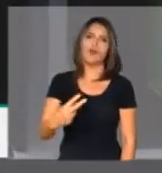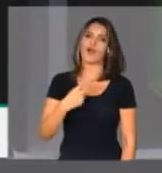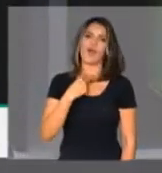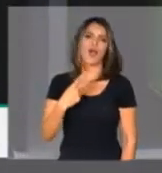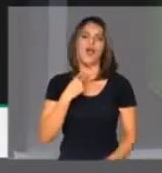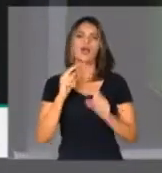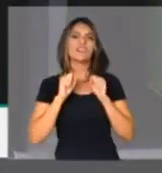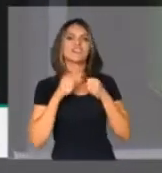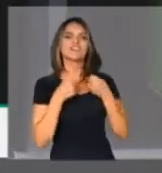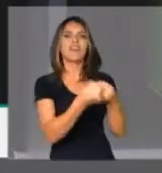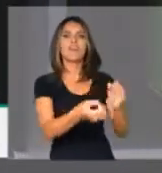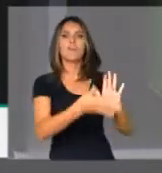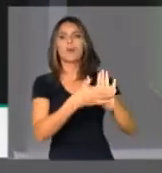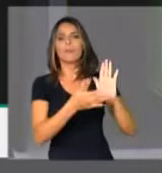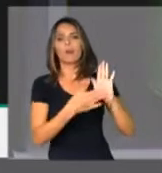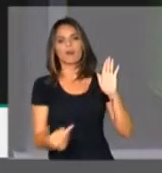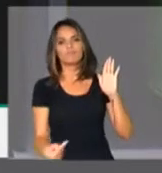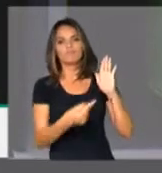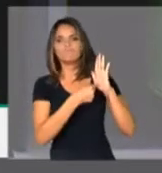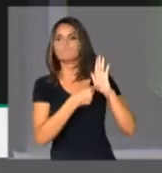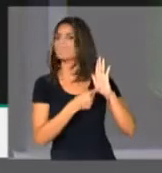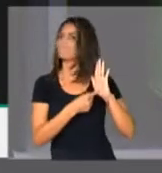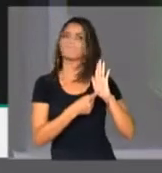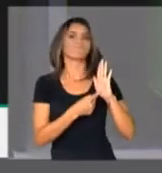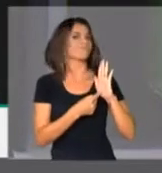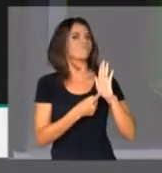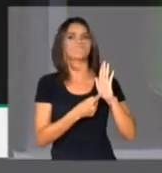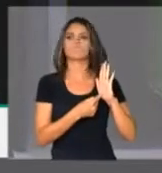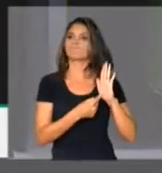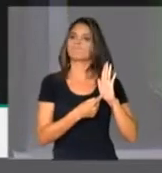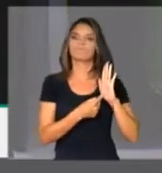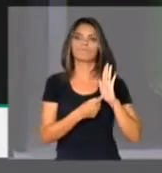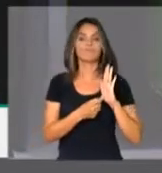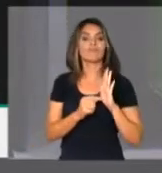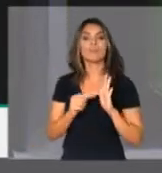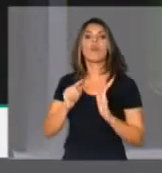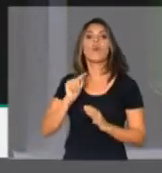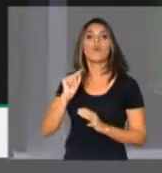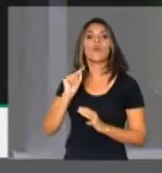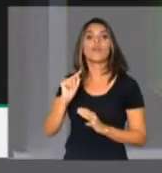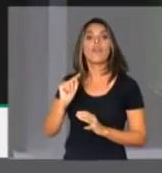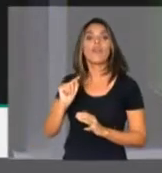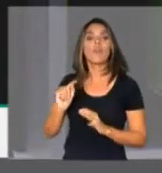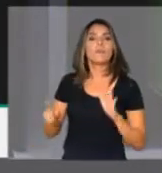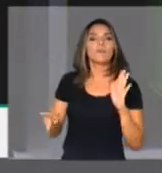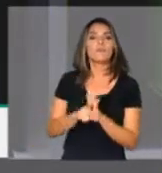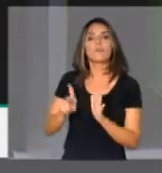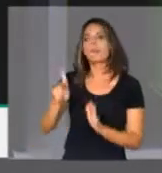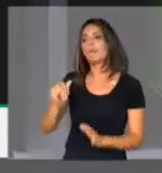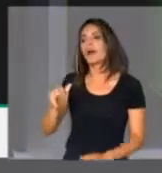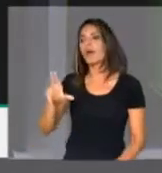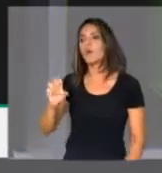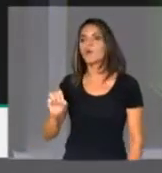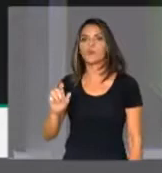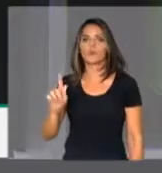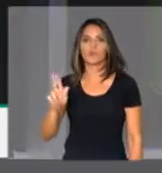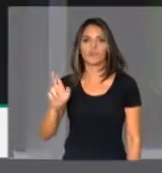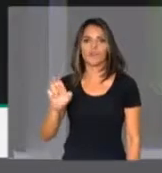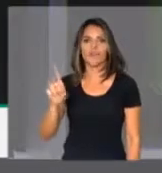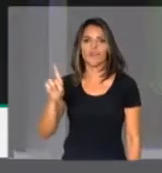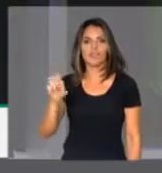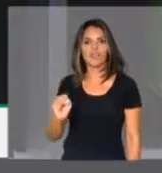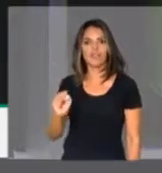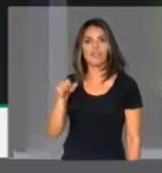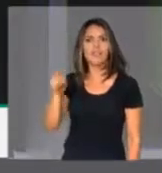continuar defendendo a proposta do Chicago Boys. O senhor Paulo Guedes